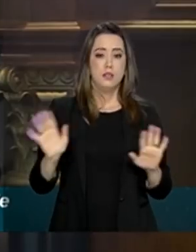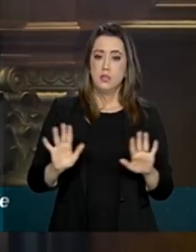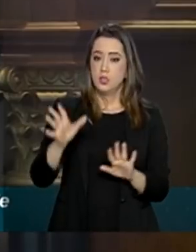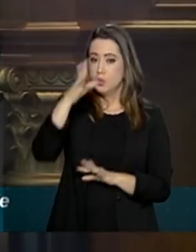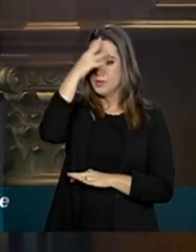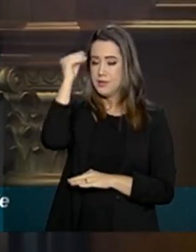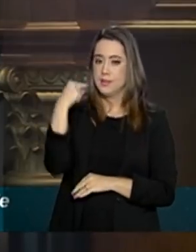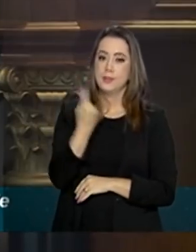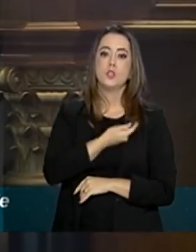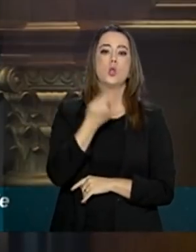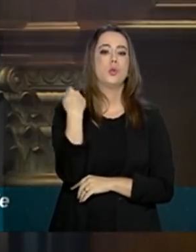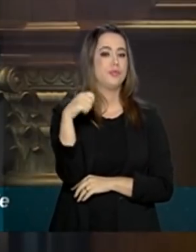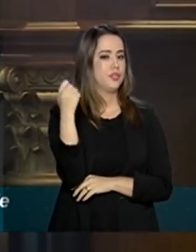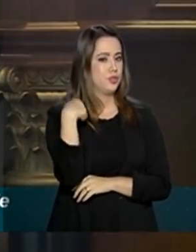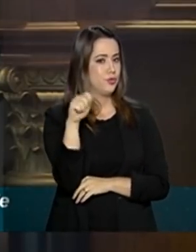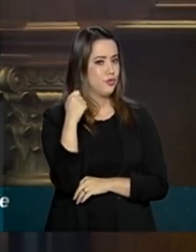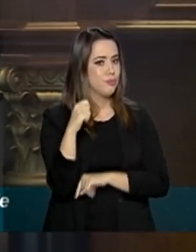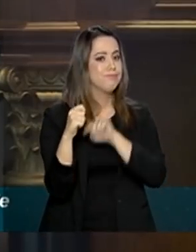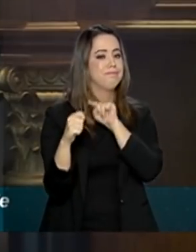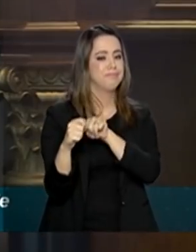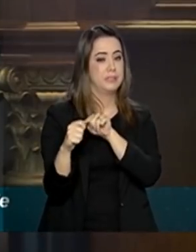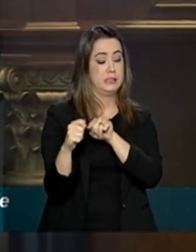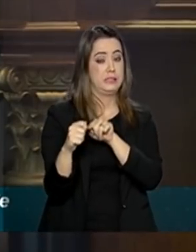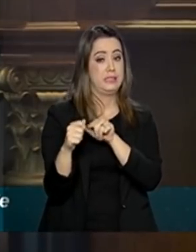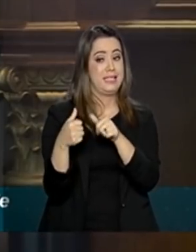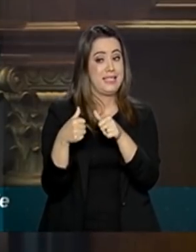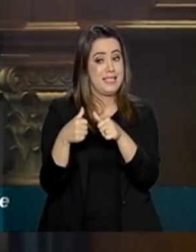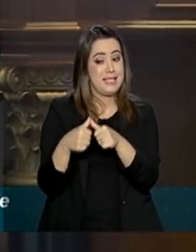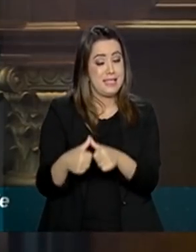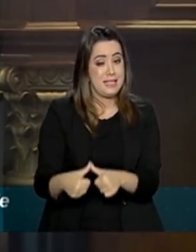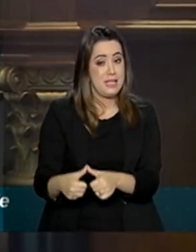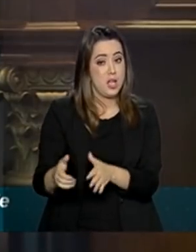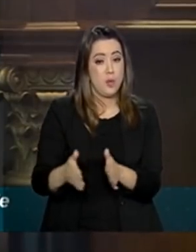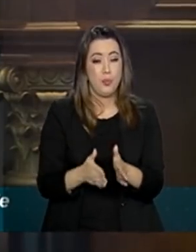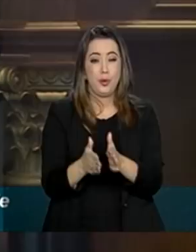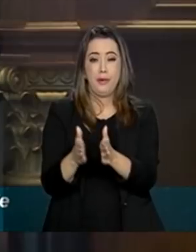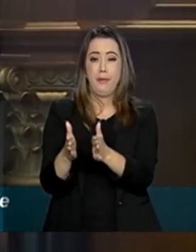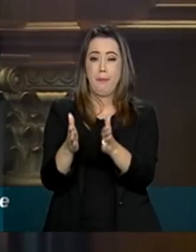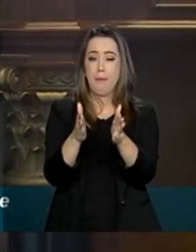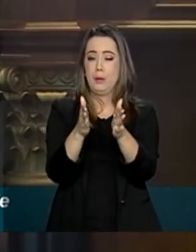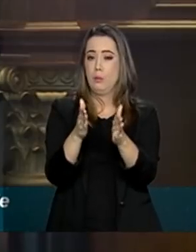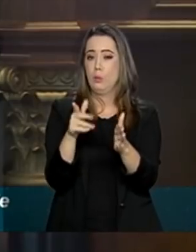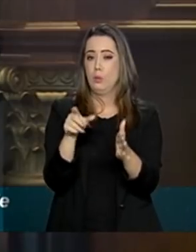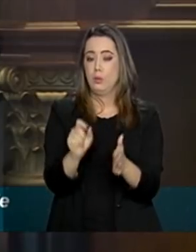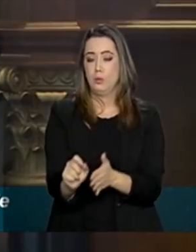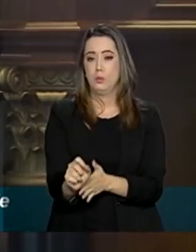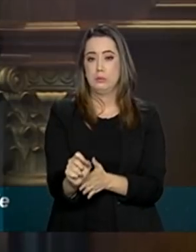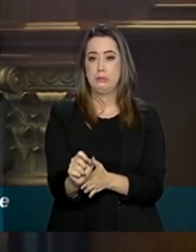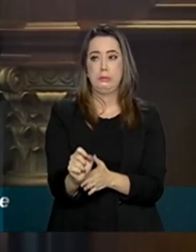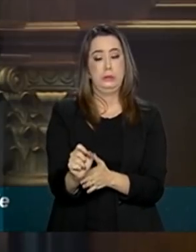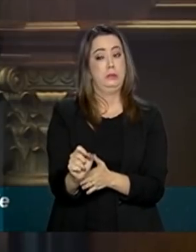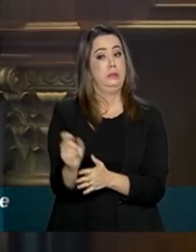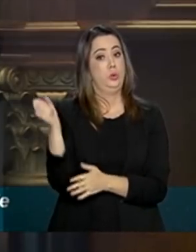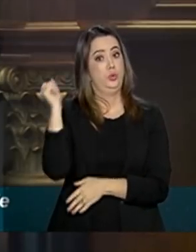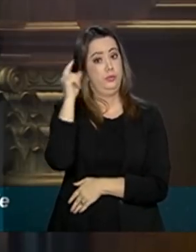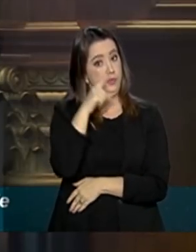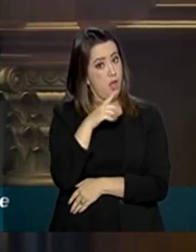nossa Argentina. Está indo para um caminho bastante